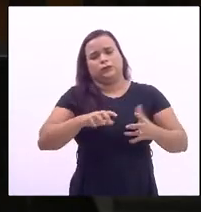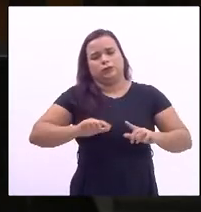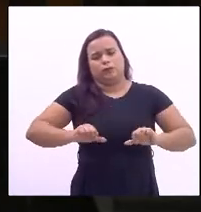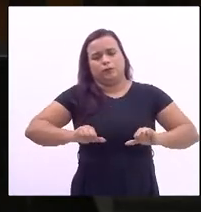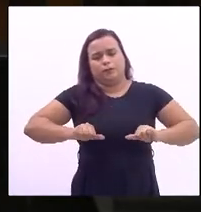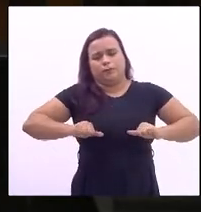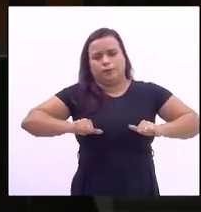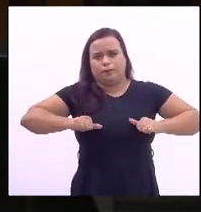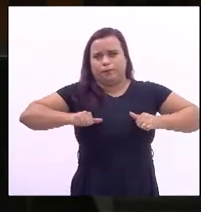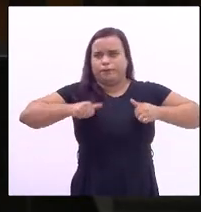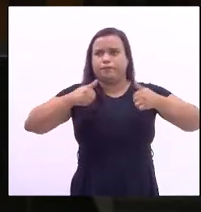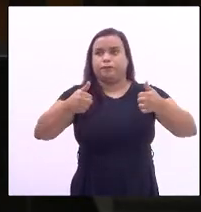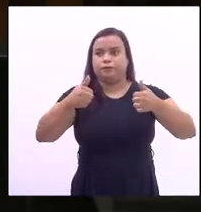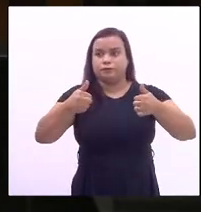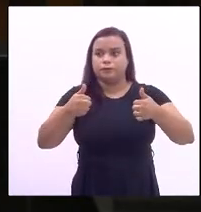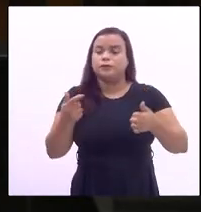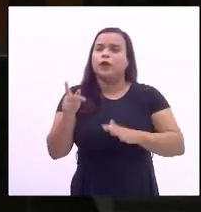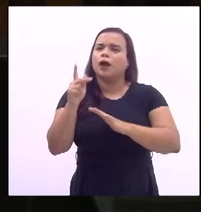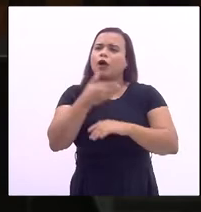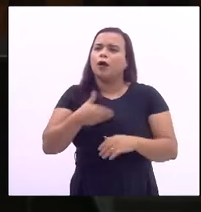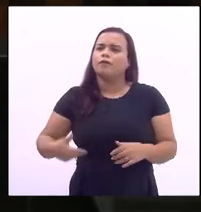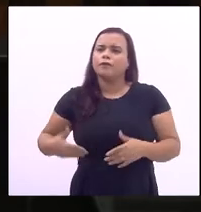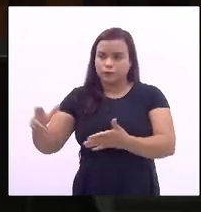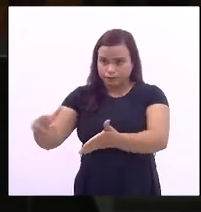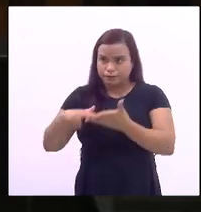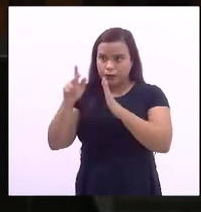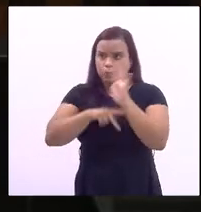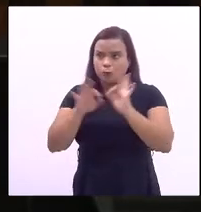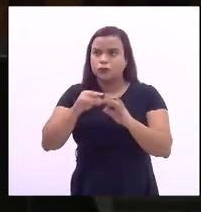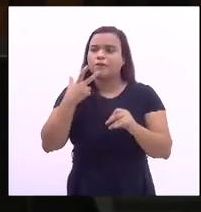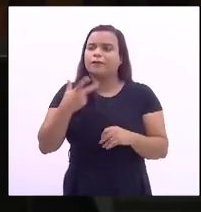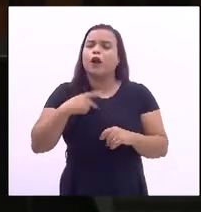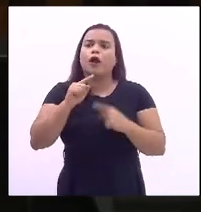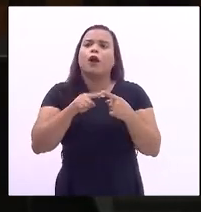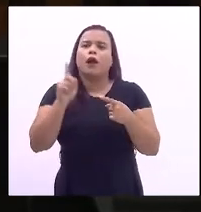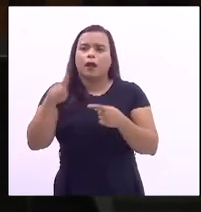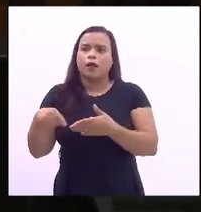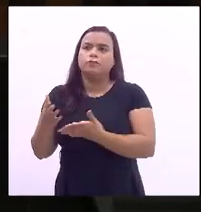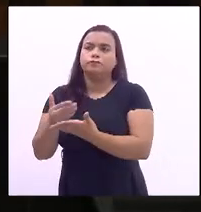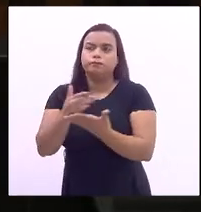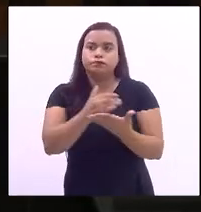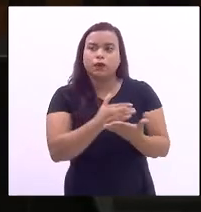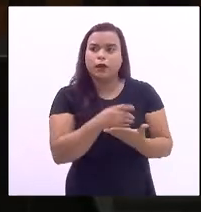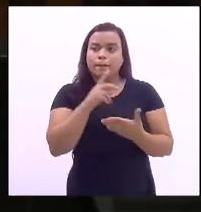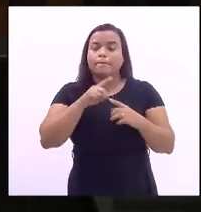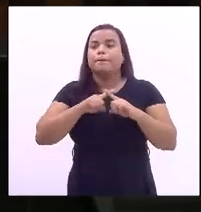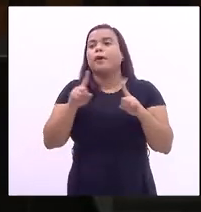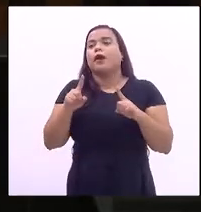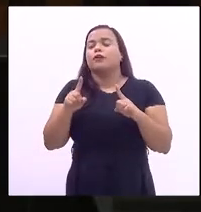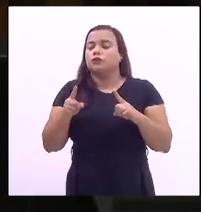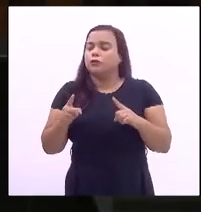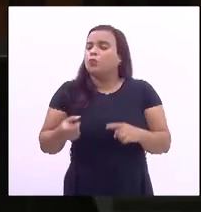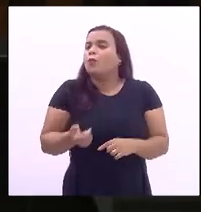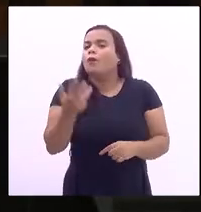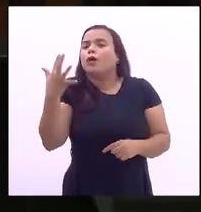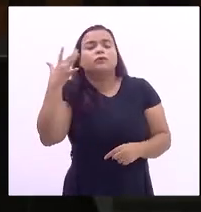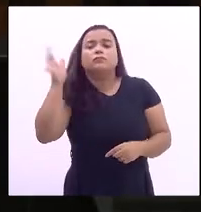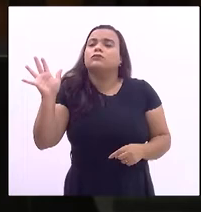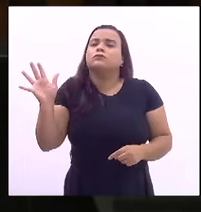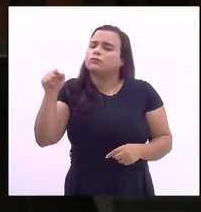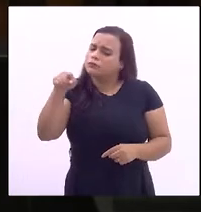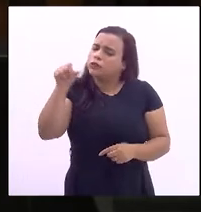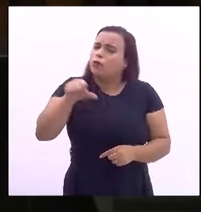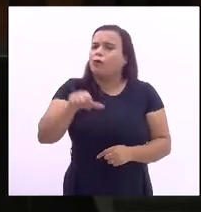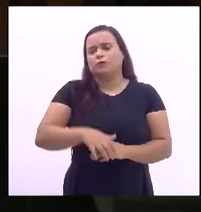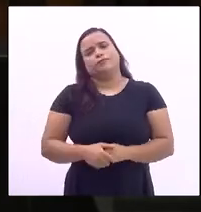o governo manda um projeto para cá dizendo que o objetivo arrecadar mas não tem sequer uma estimativa isso é muito ruim